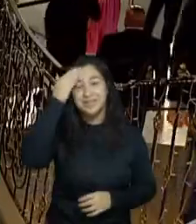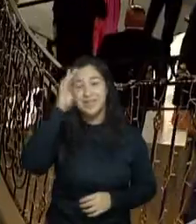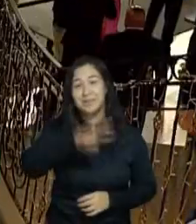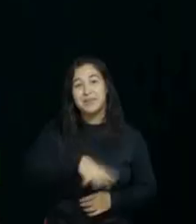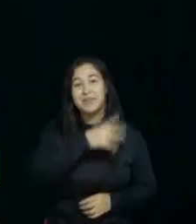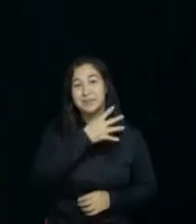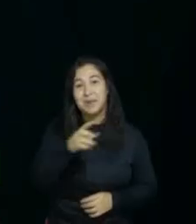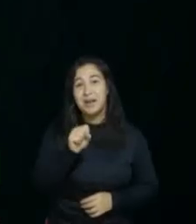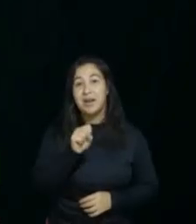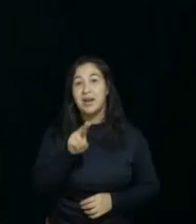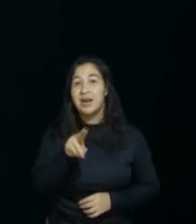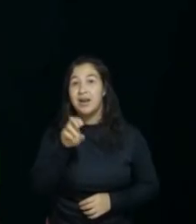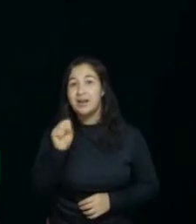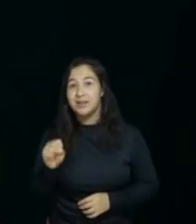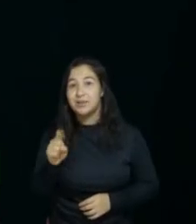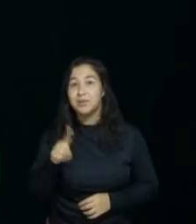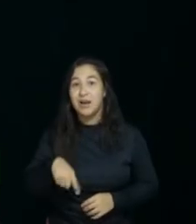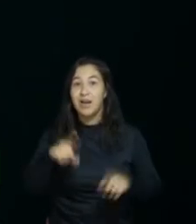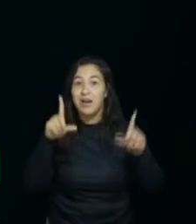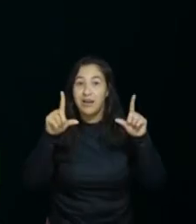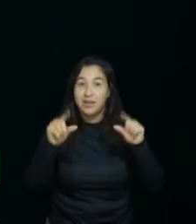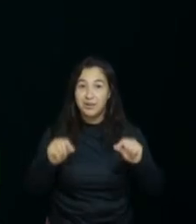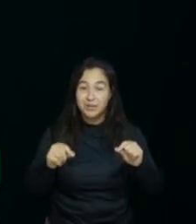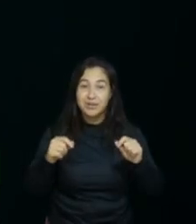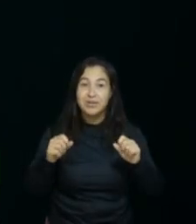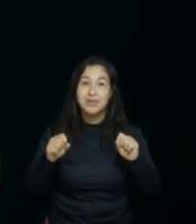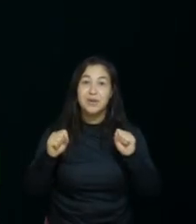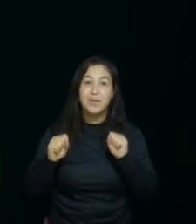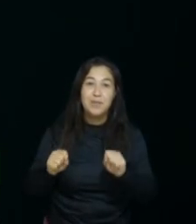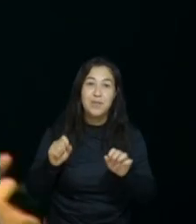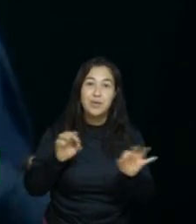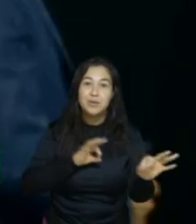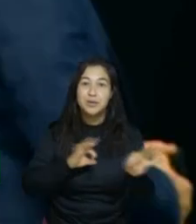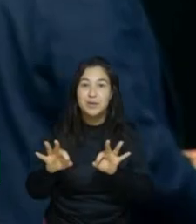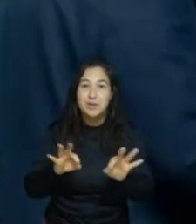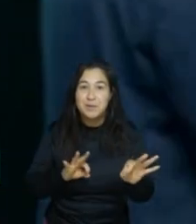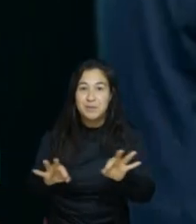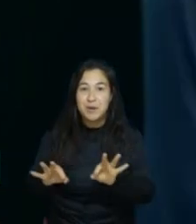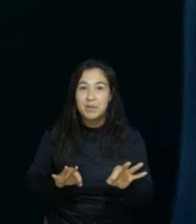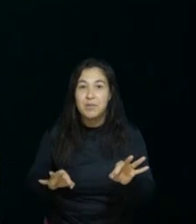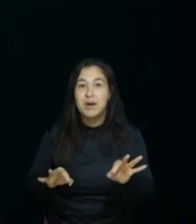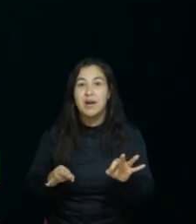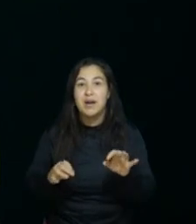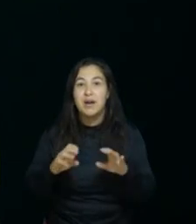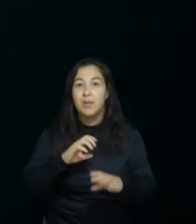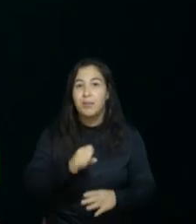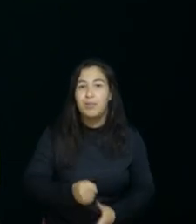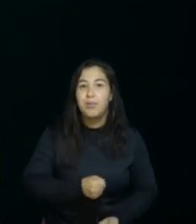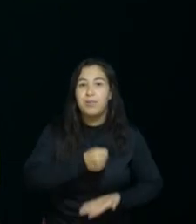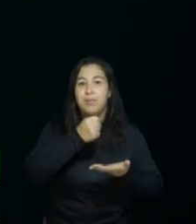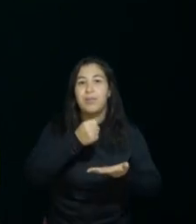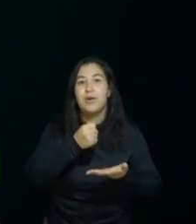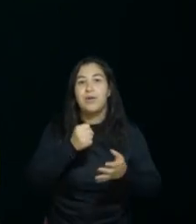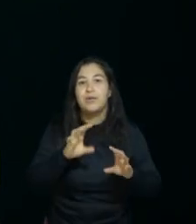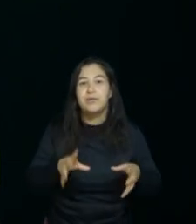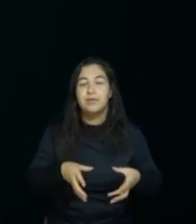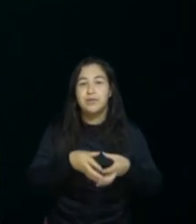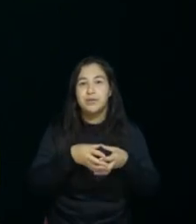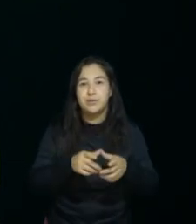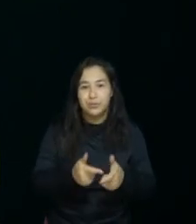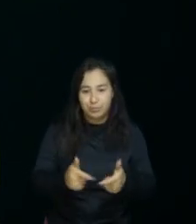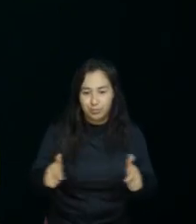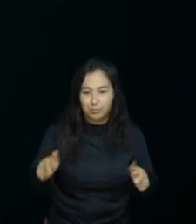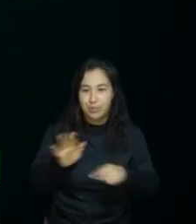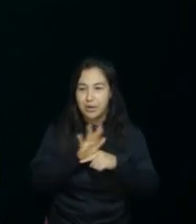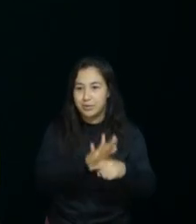então nós temos que mudar os processos para poder fazer aquele pacote fechado SUS se multiplicar. Então,